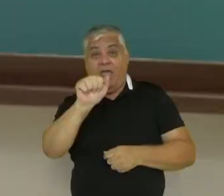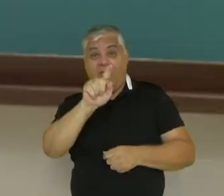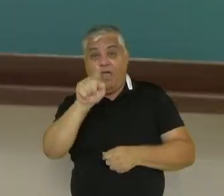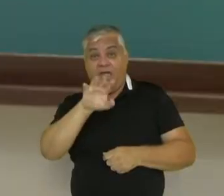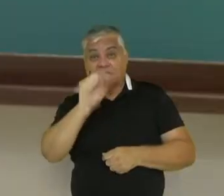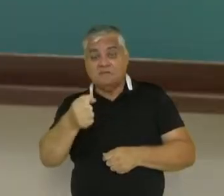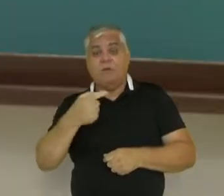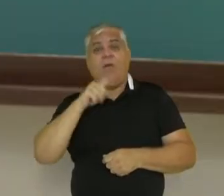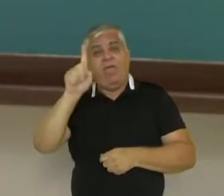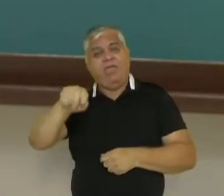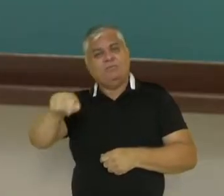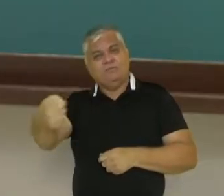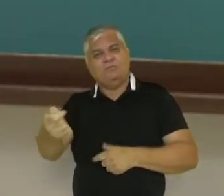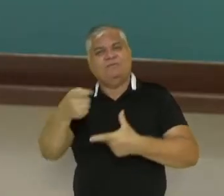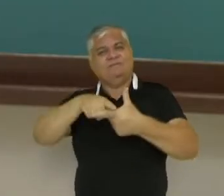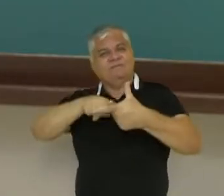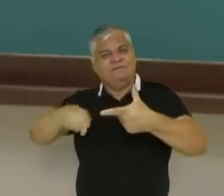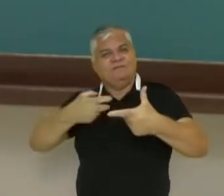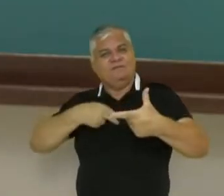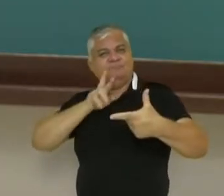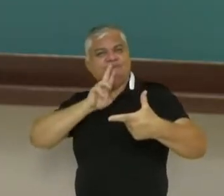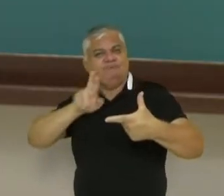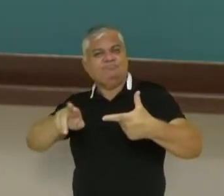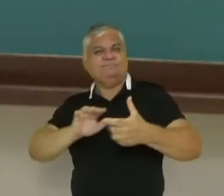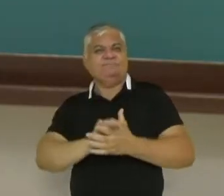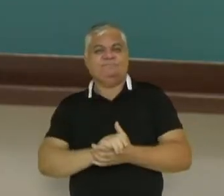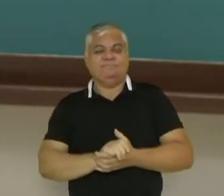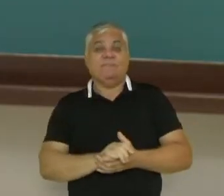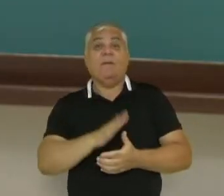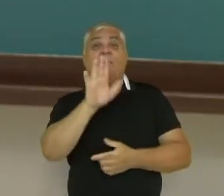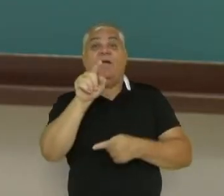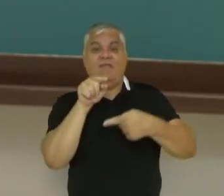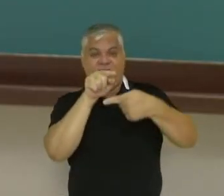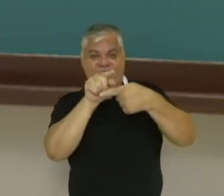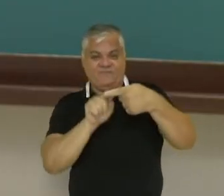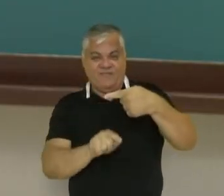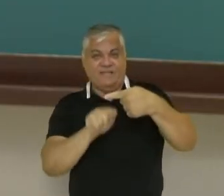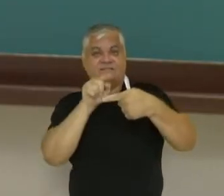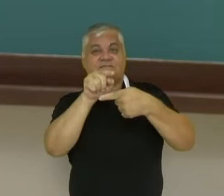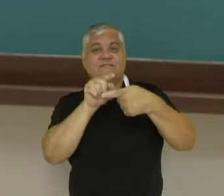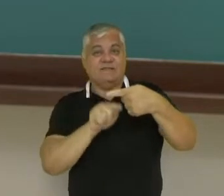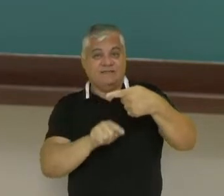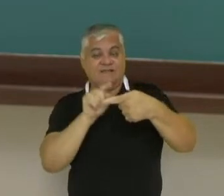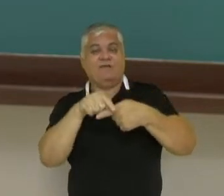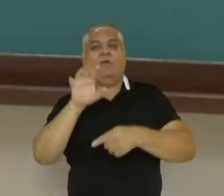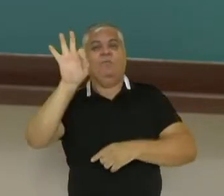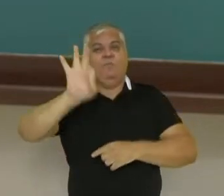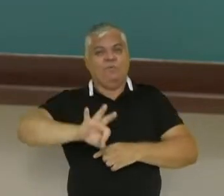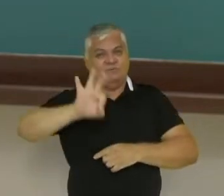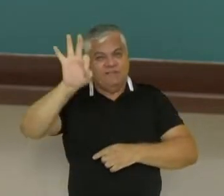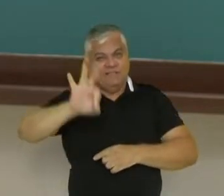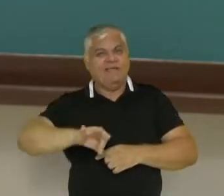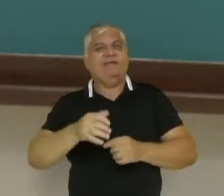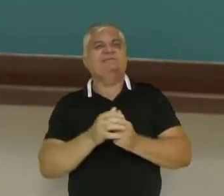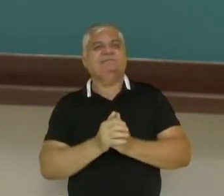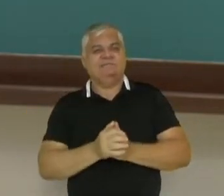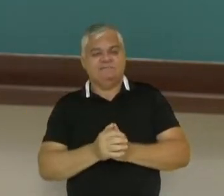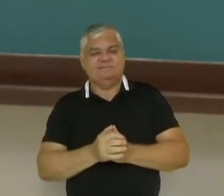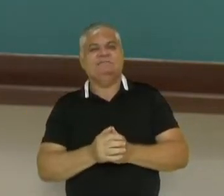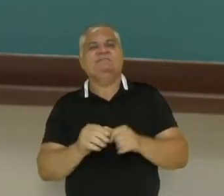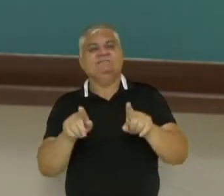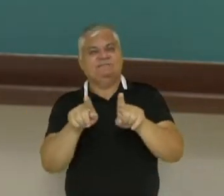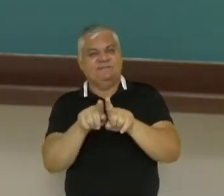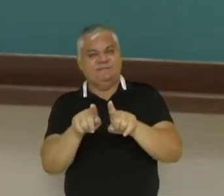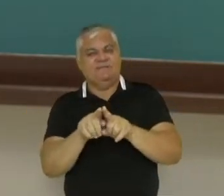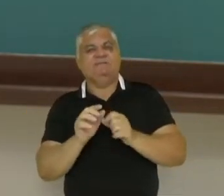uma divisão. E a fração também, só que é uma divisão por... A fração não, a porcentagem. Só que é o quê? Uma divisão